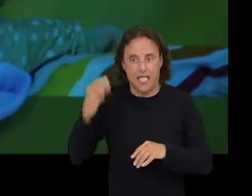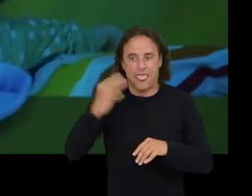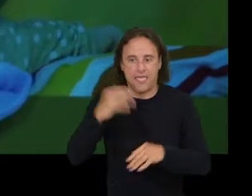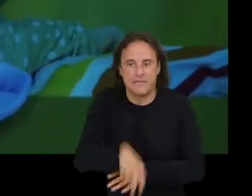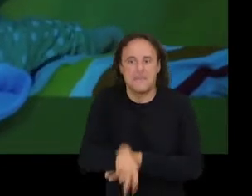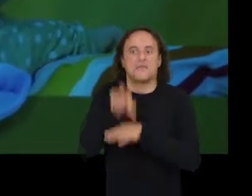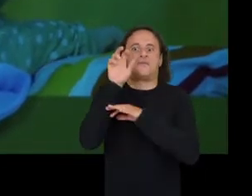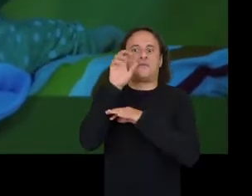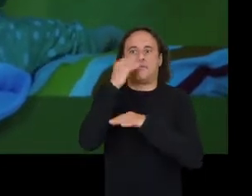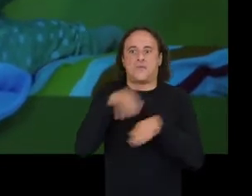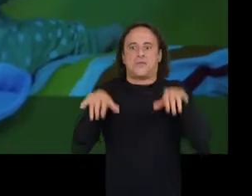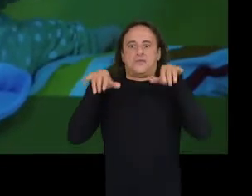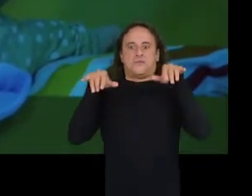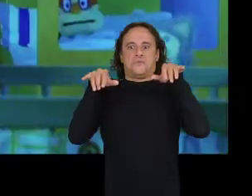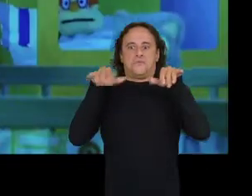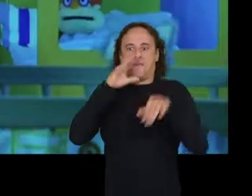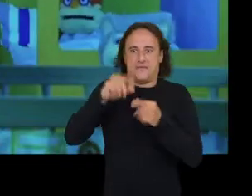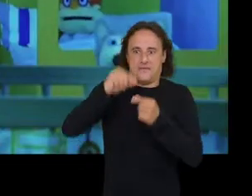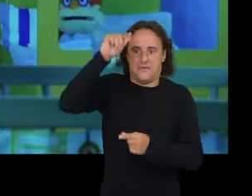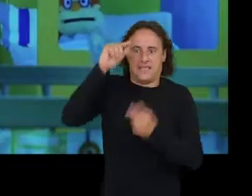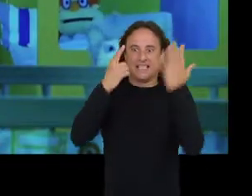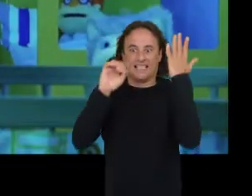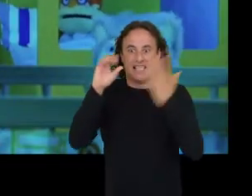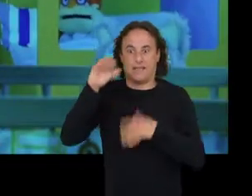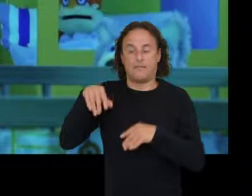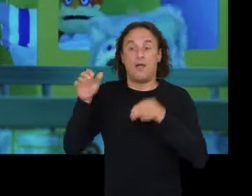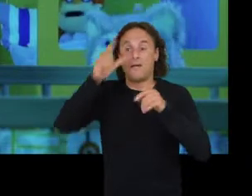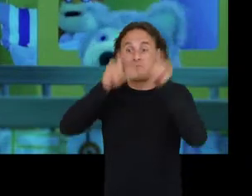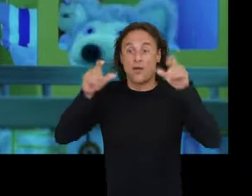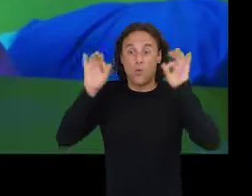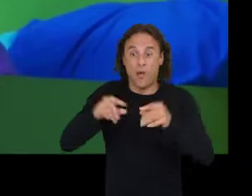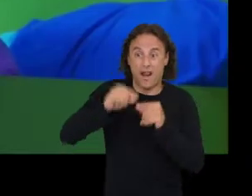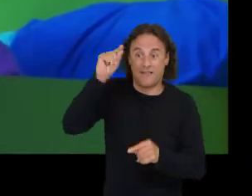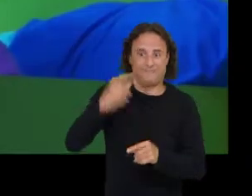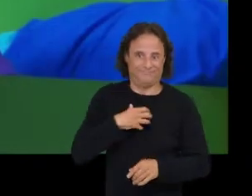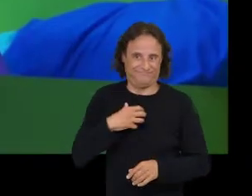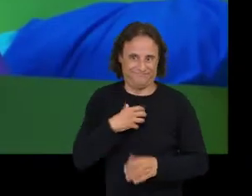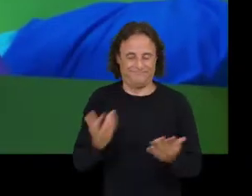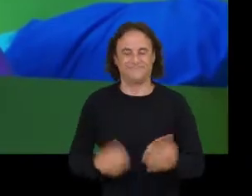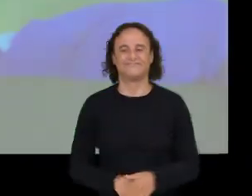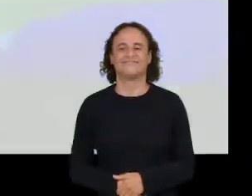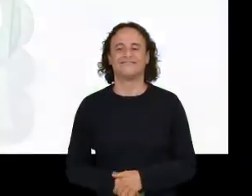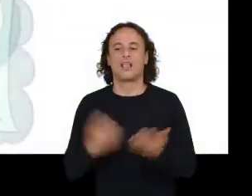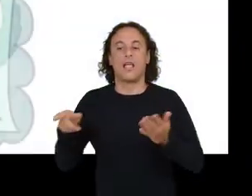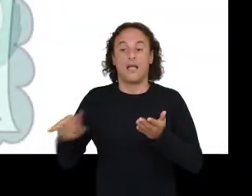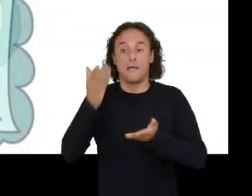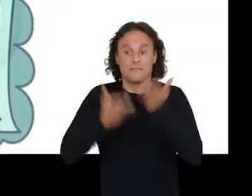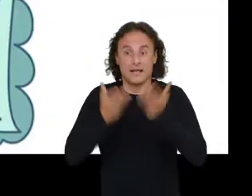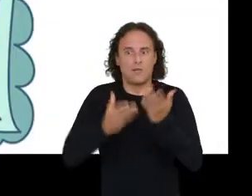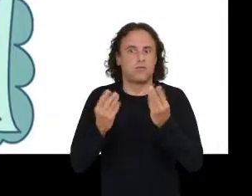catro patas. Porque os cans non se miden de pé como as persoas. E pesa moito.